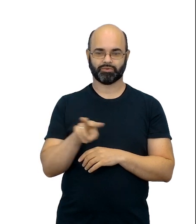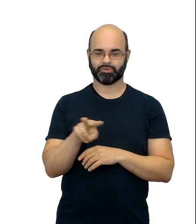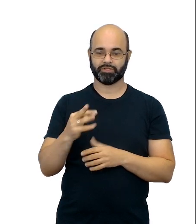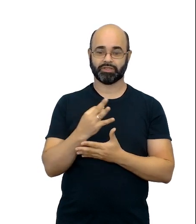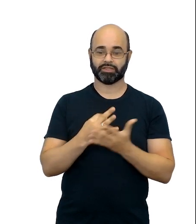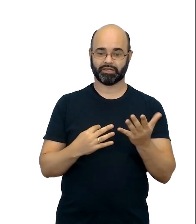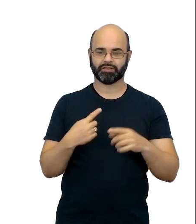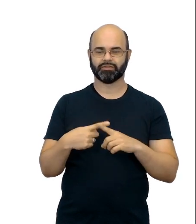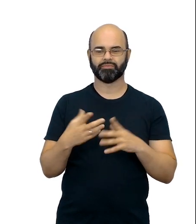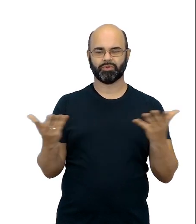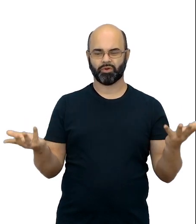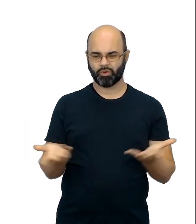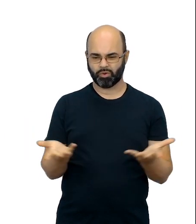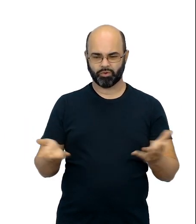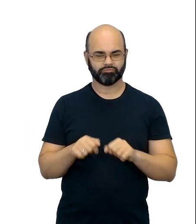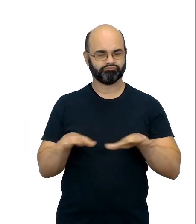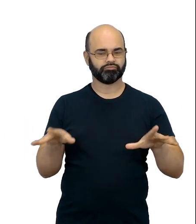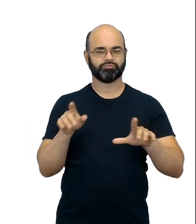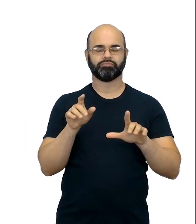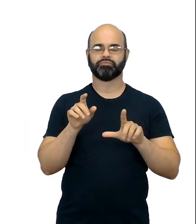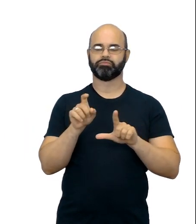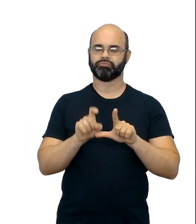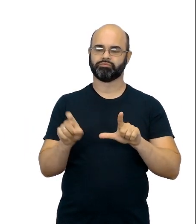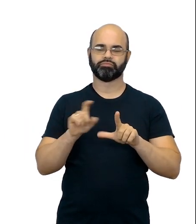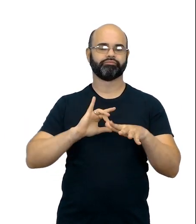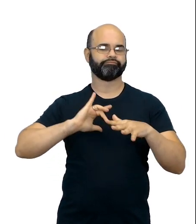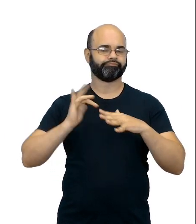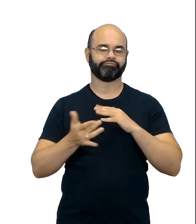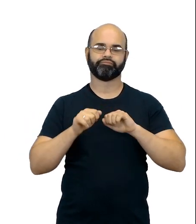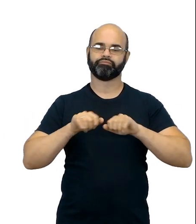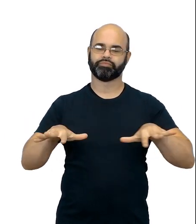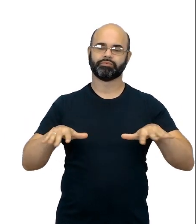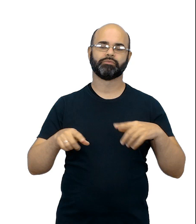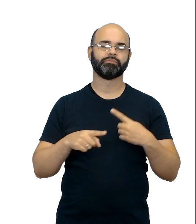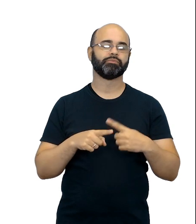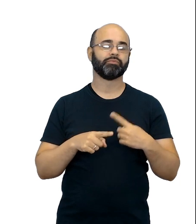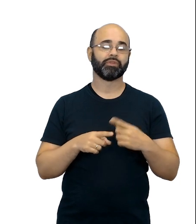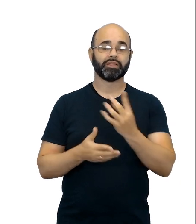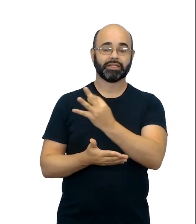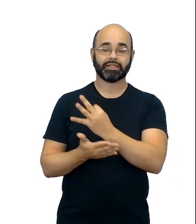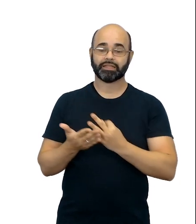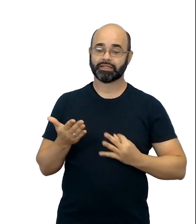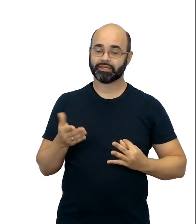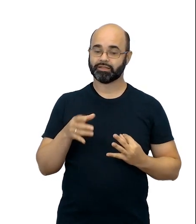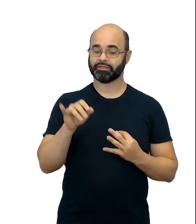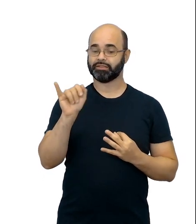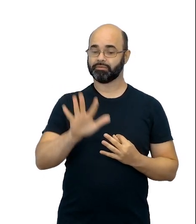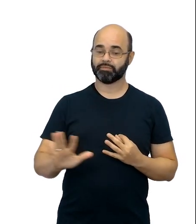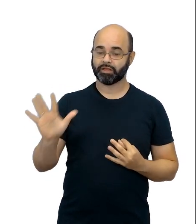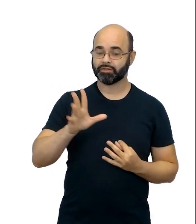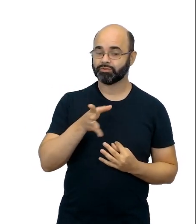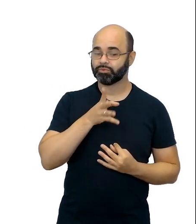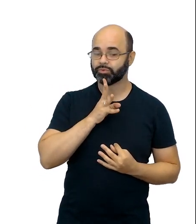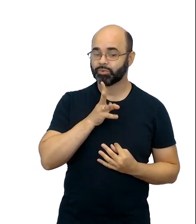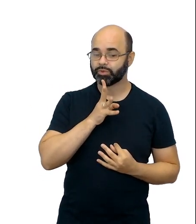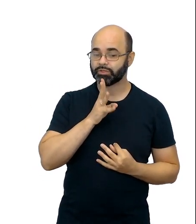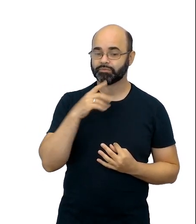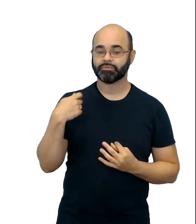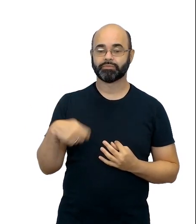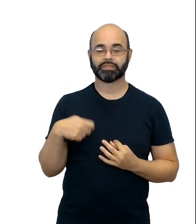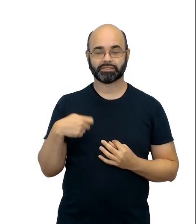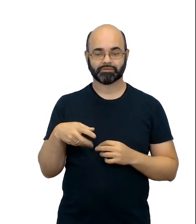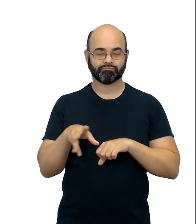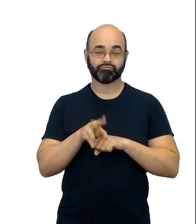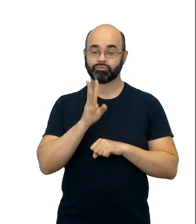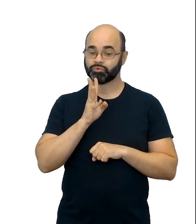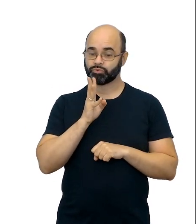nas redes sociais, portanto, são textos que exigem ali um conhecimento das imagens, sejam elas em movimento